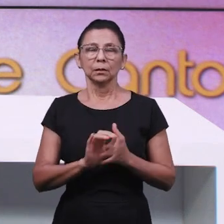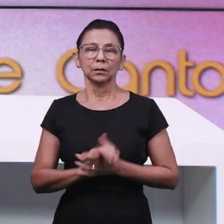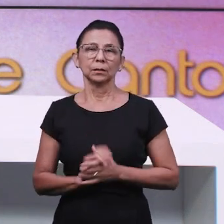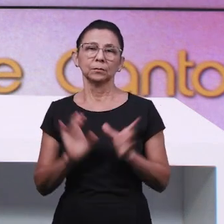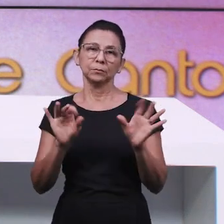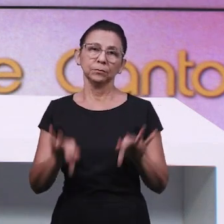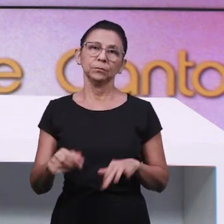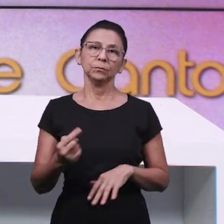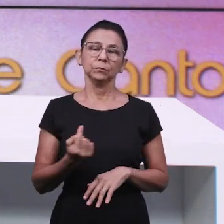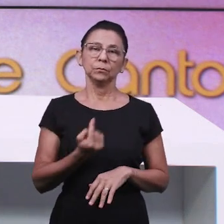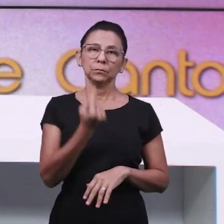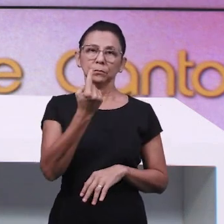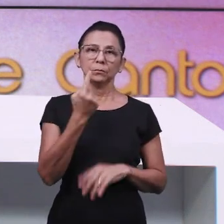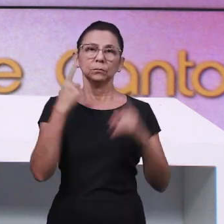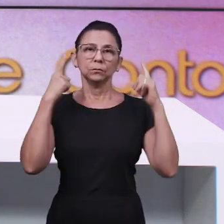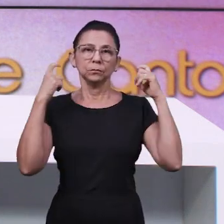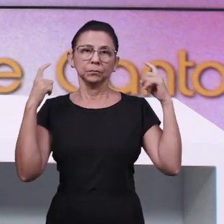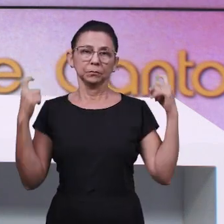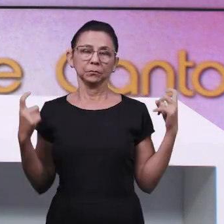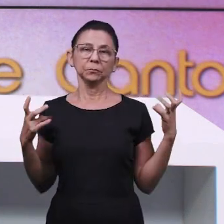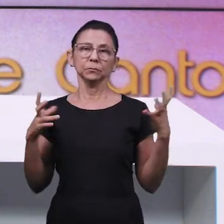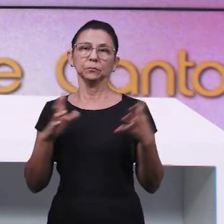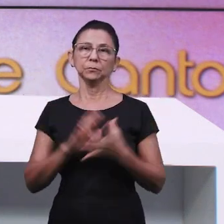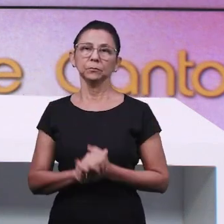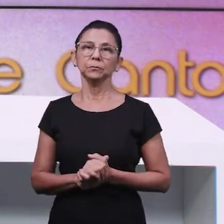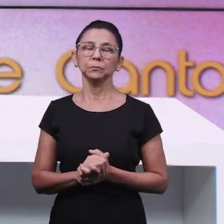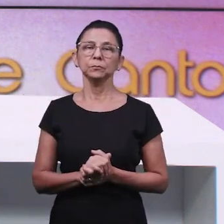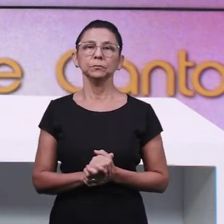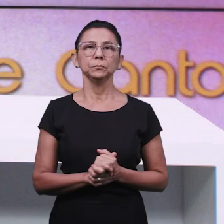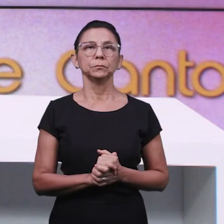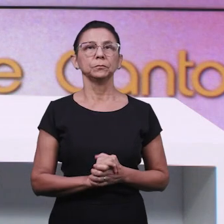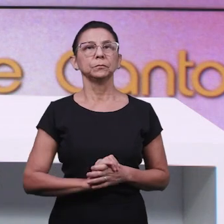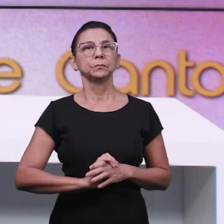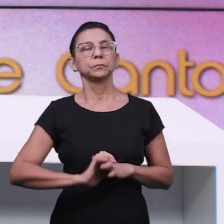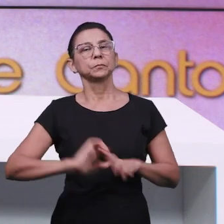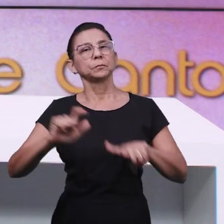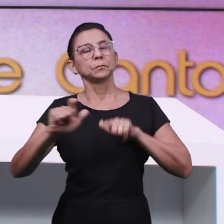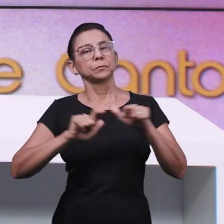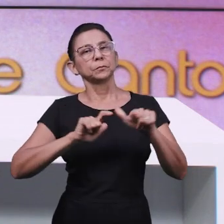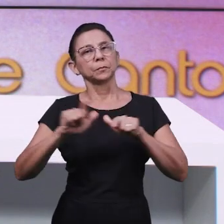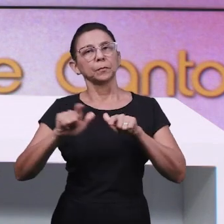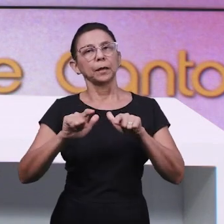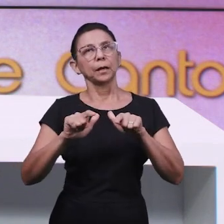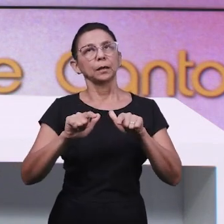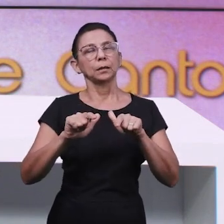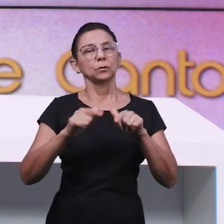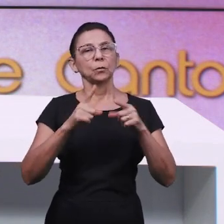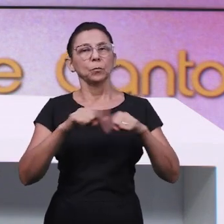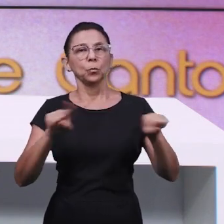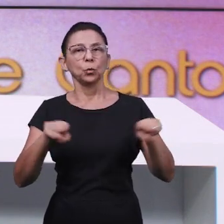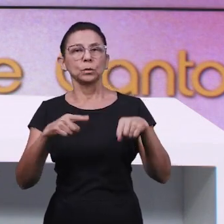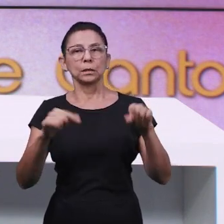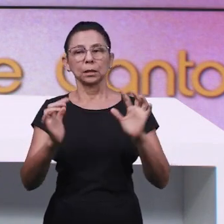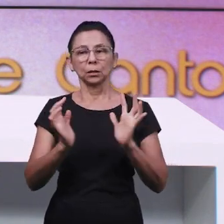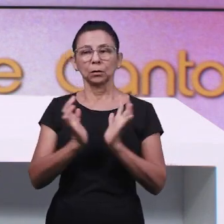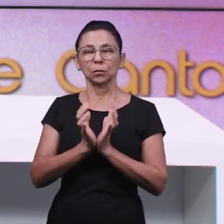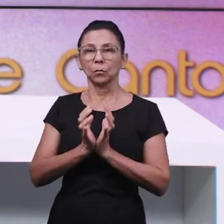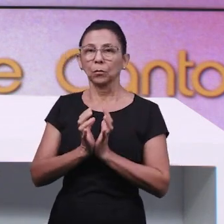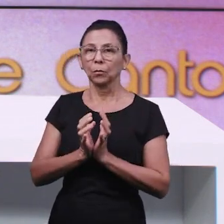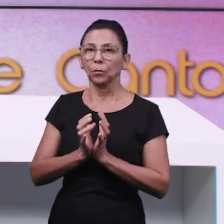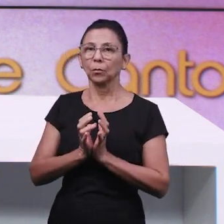unificado. Então, todo o trabalho do trato vocal, quando relacionado ao trabalho de coro, vai buscar um